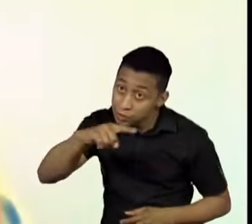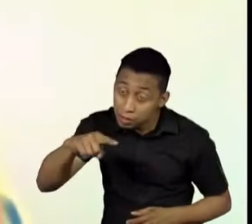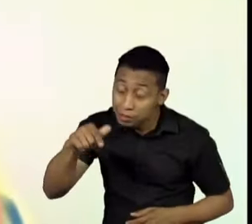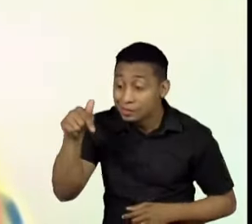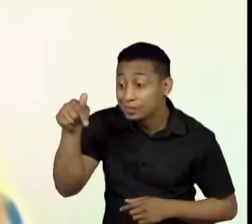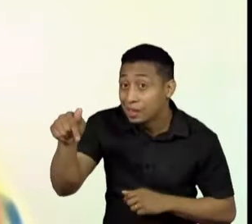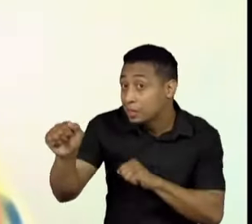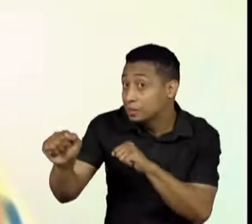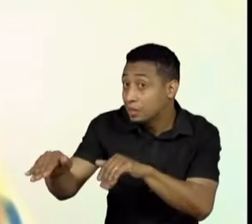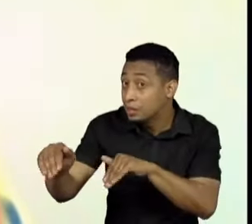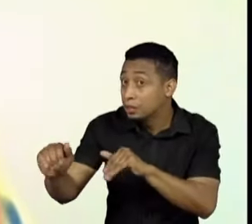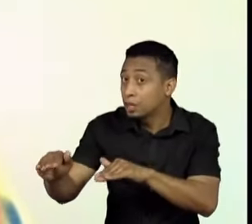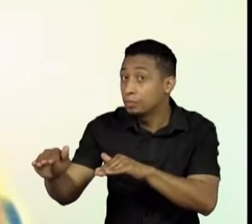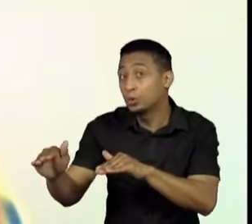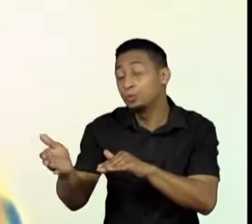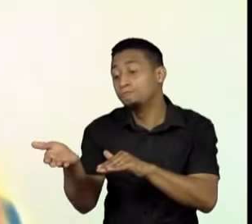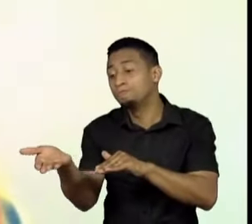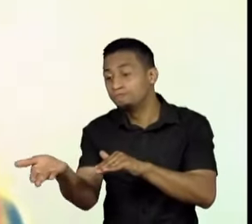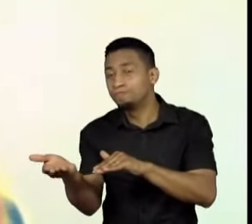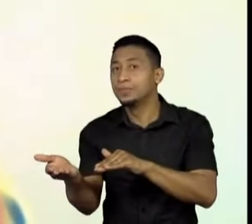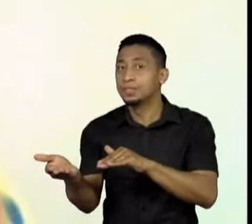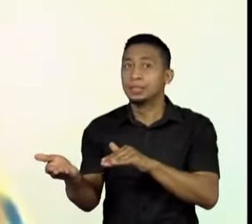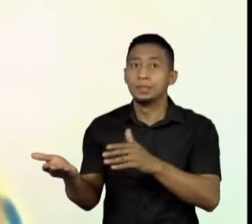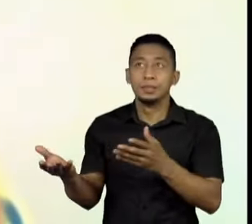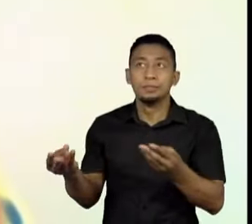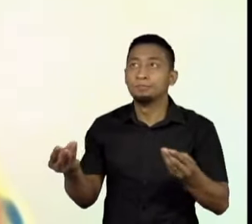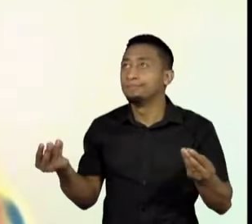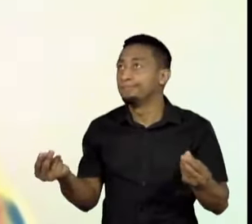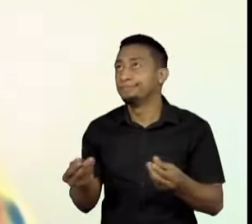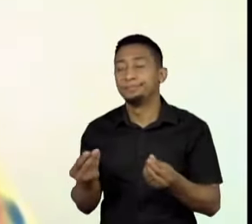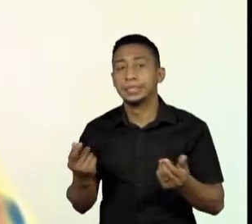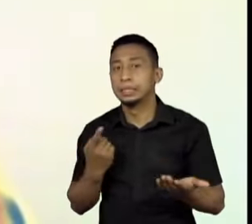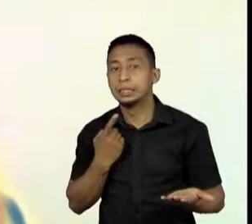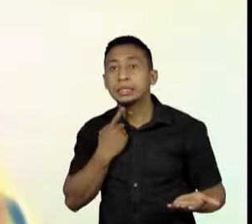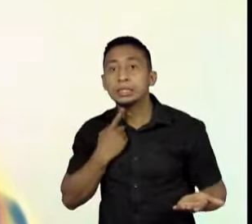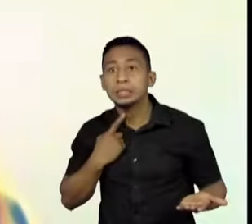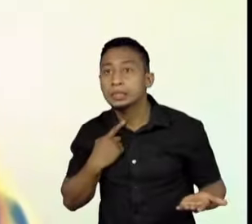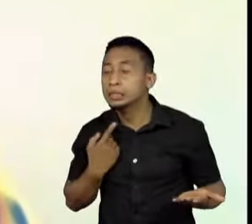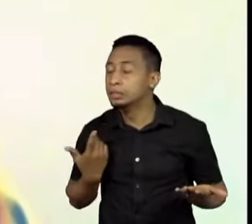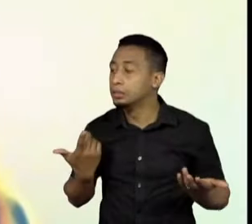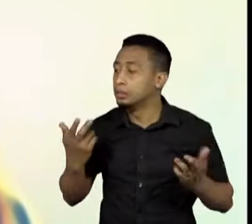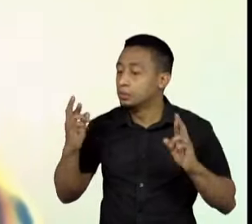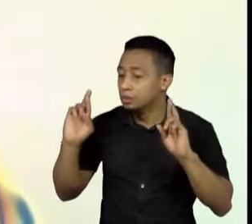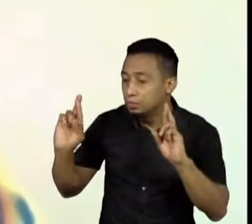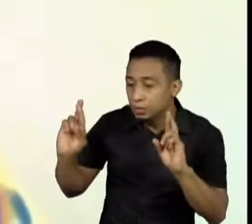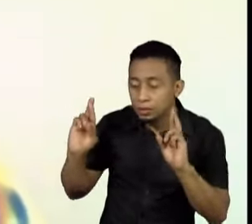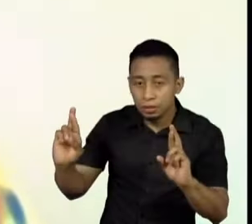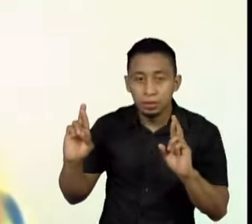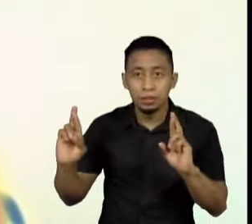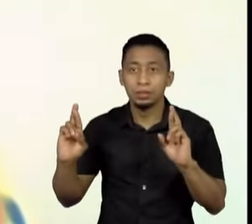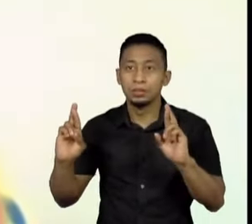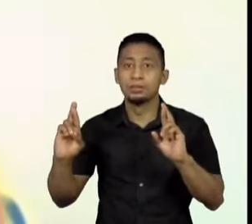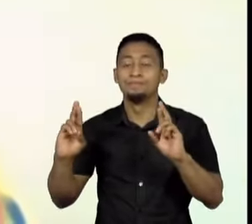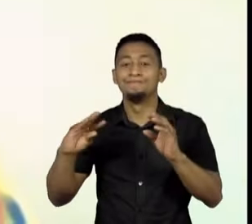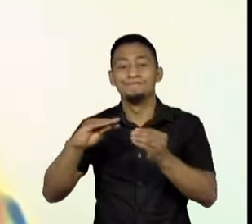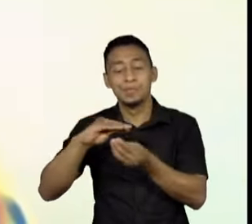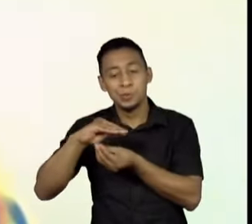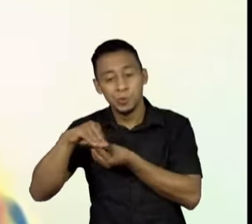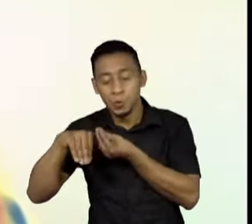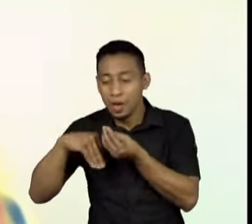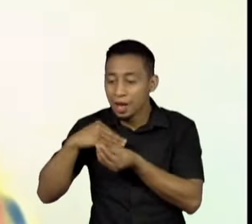setembro muito mais de desejos, muito mais de esperança, mesclado